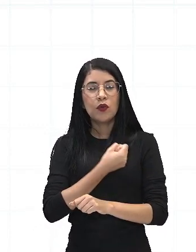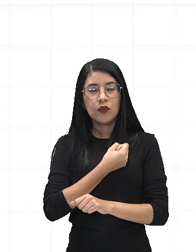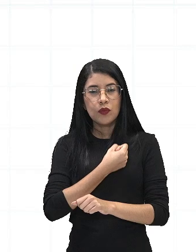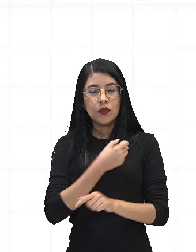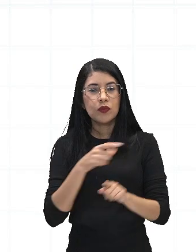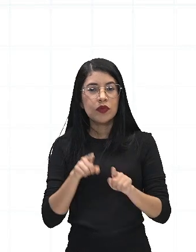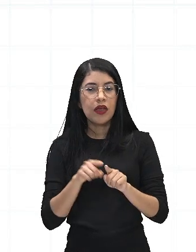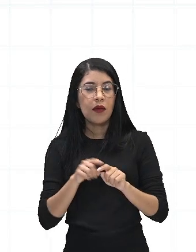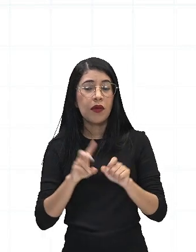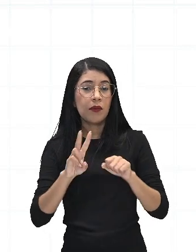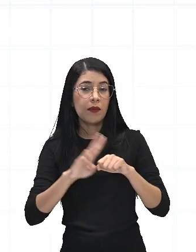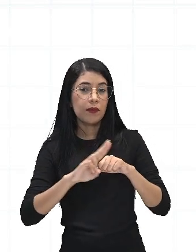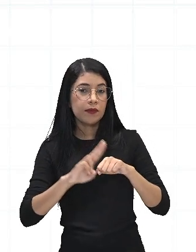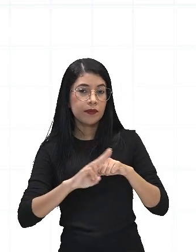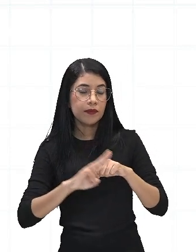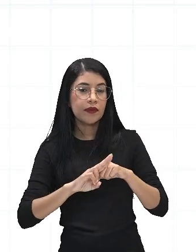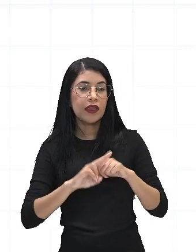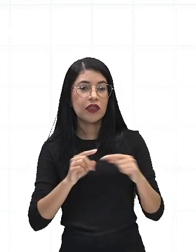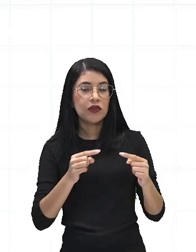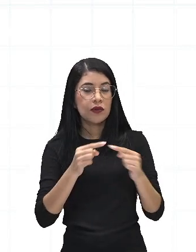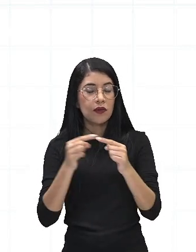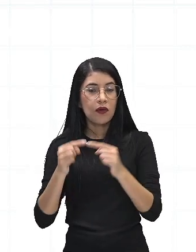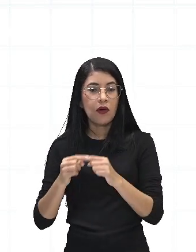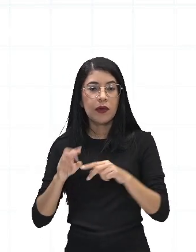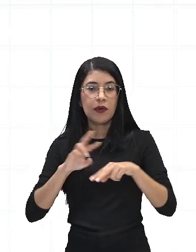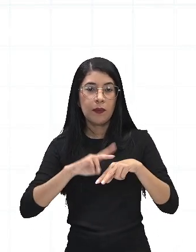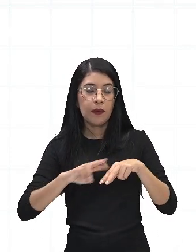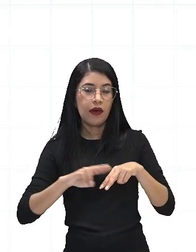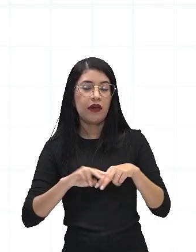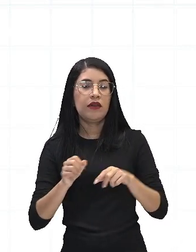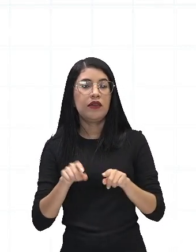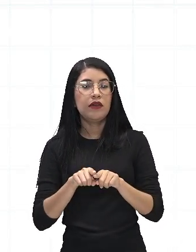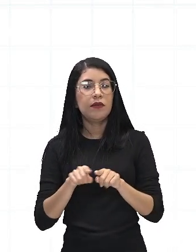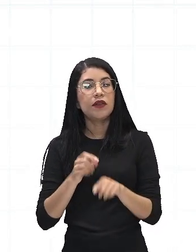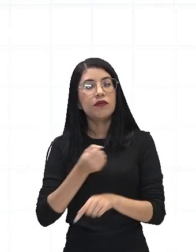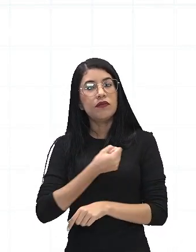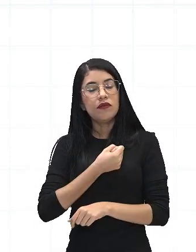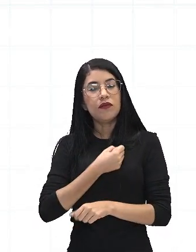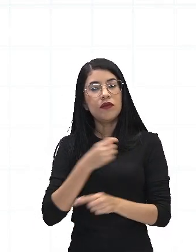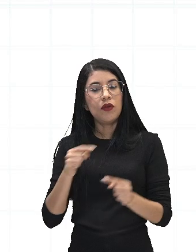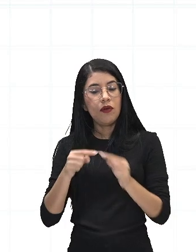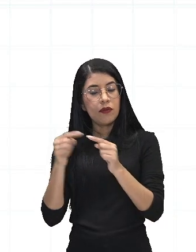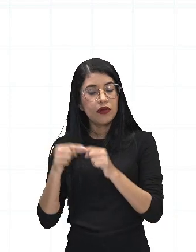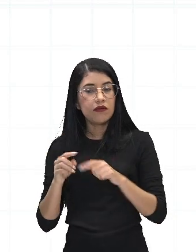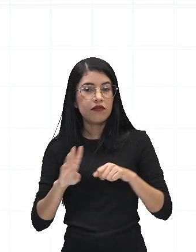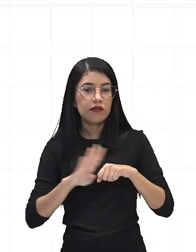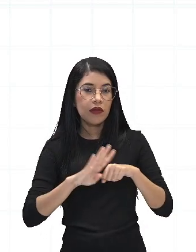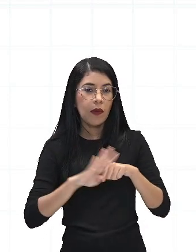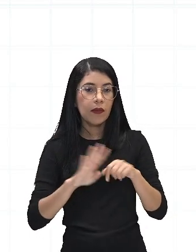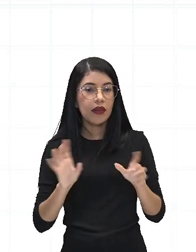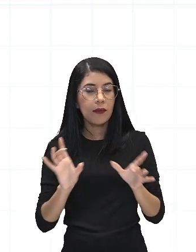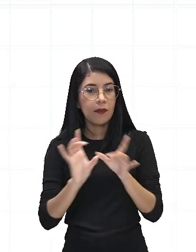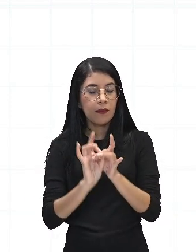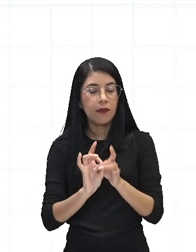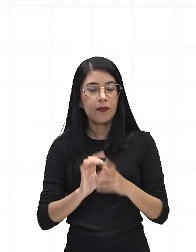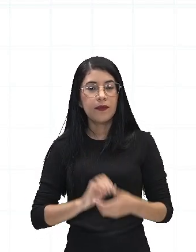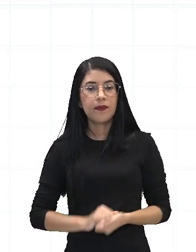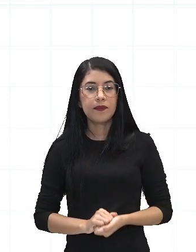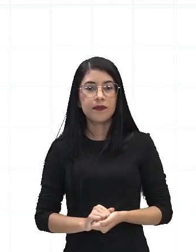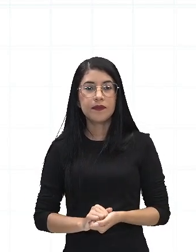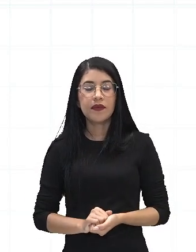e pronomes concordam em gênero e número com o substantivo ao qual se relacionam.